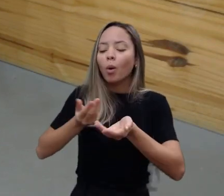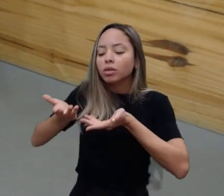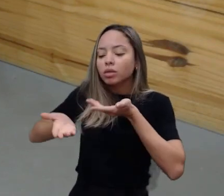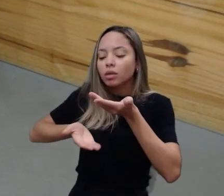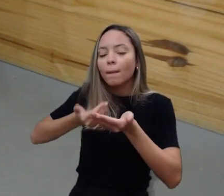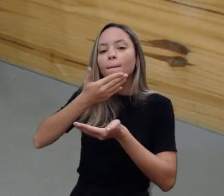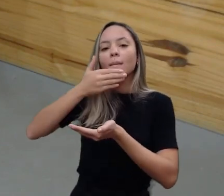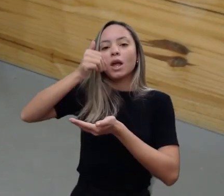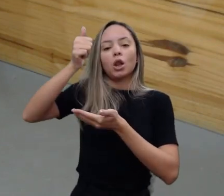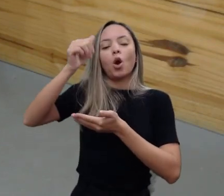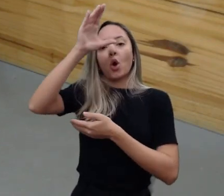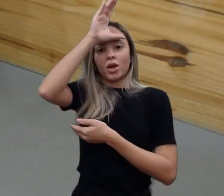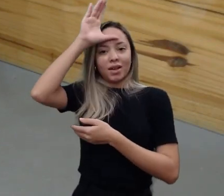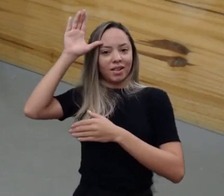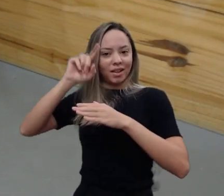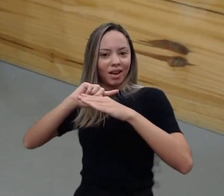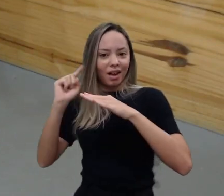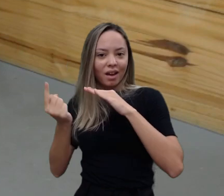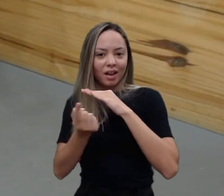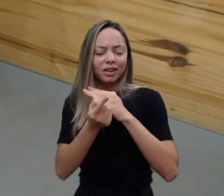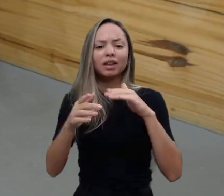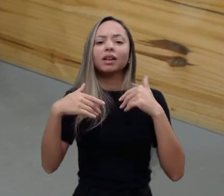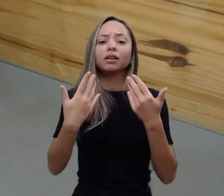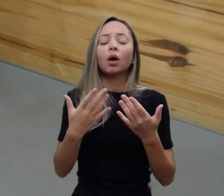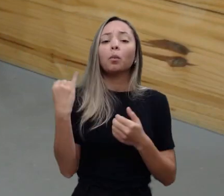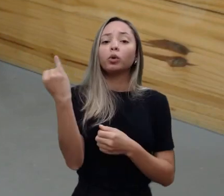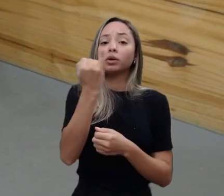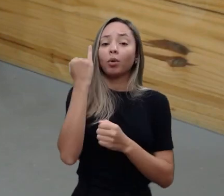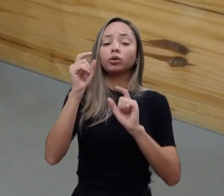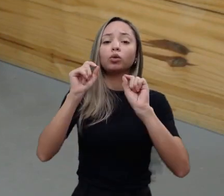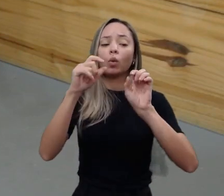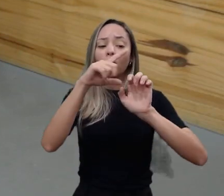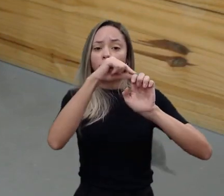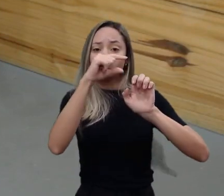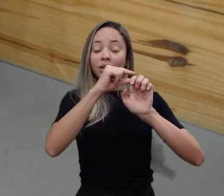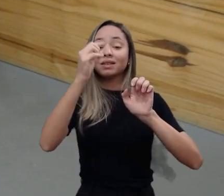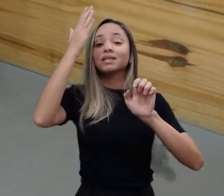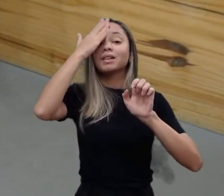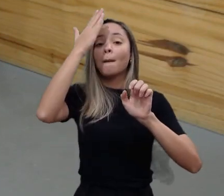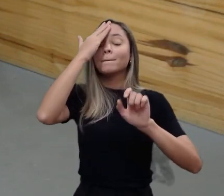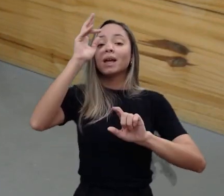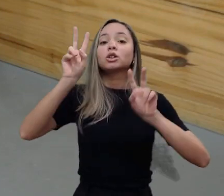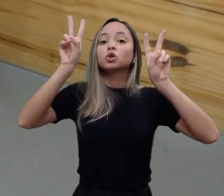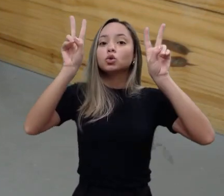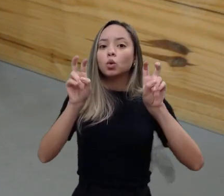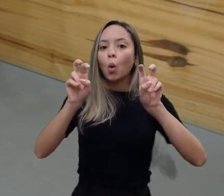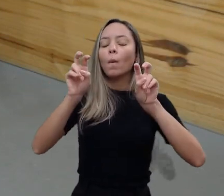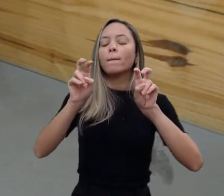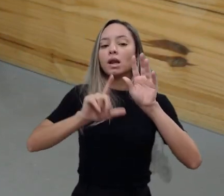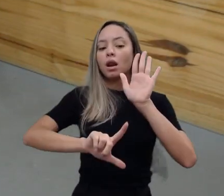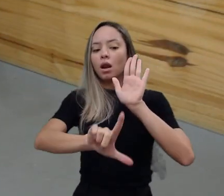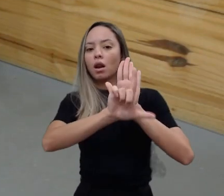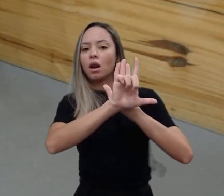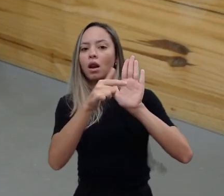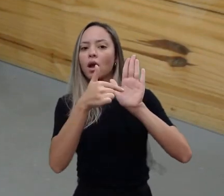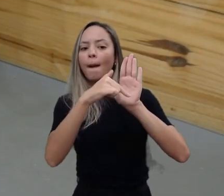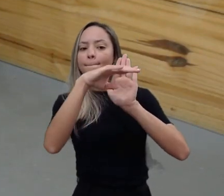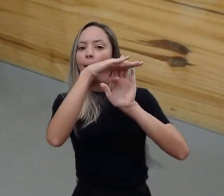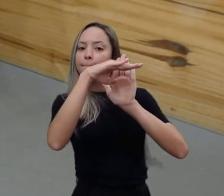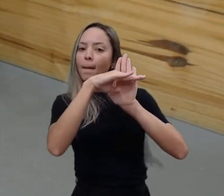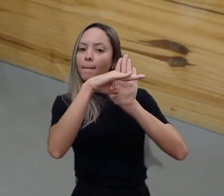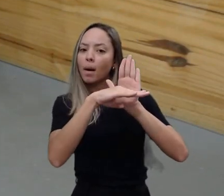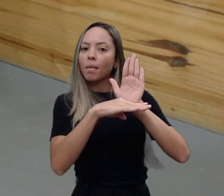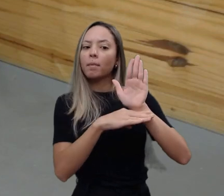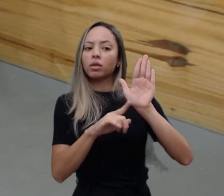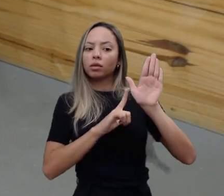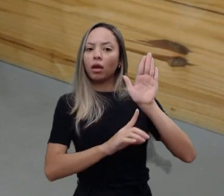os clientes. Então, é muito importante todo empresário saber sobre o aparato legal que vai